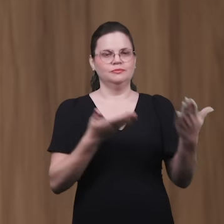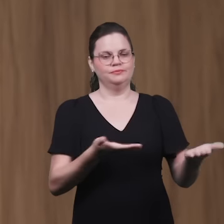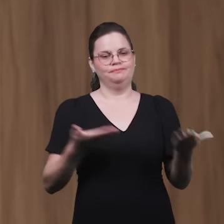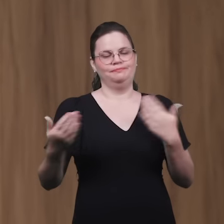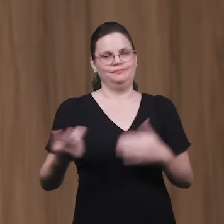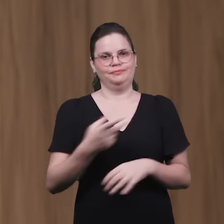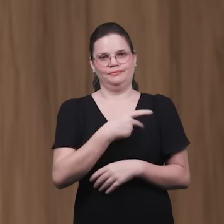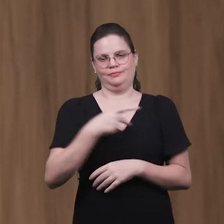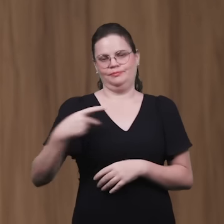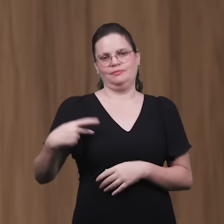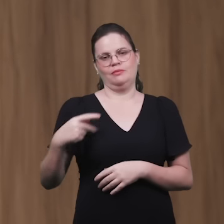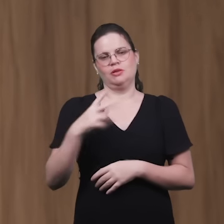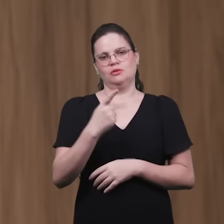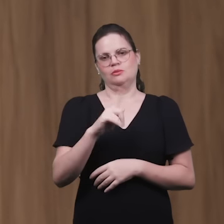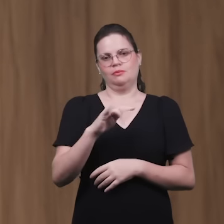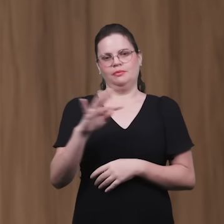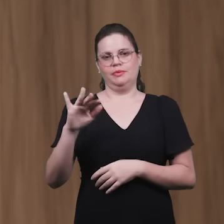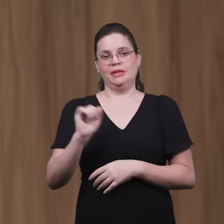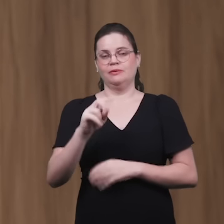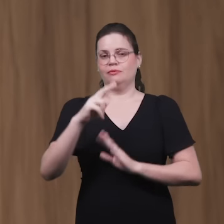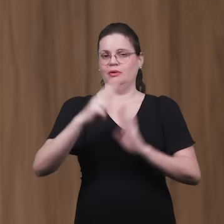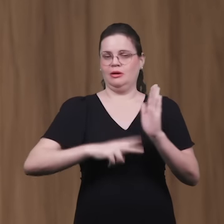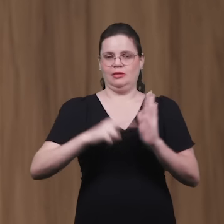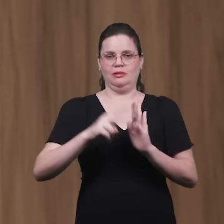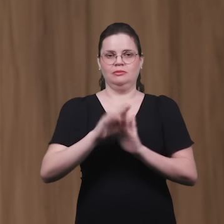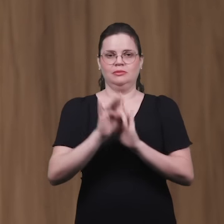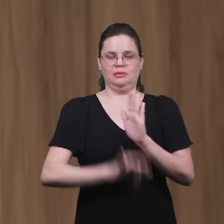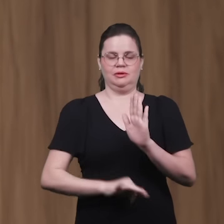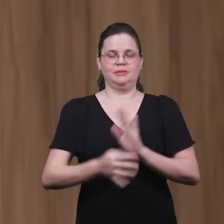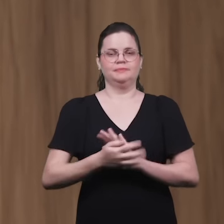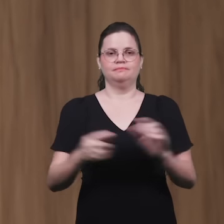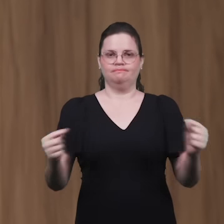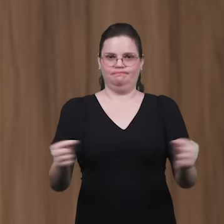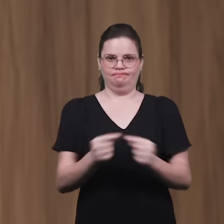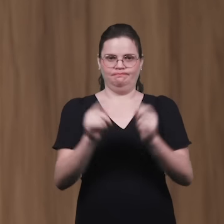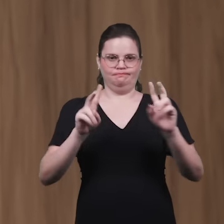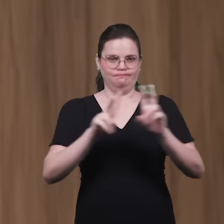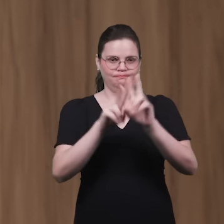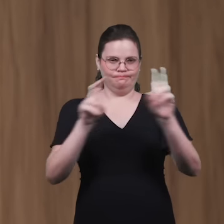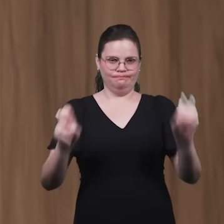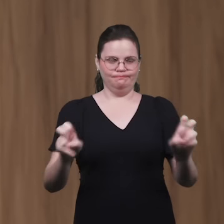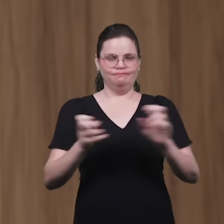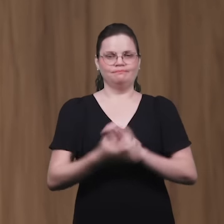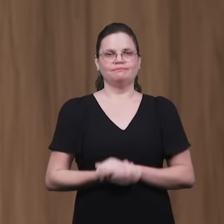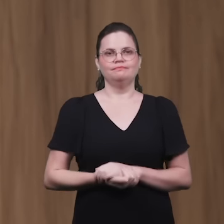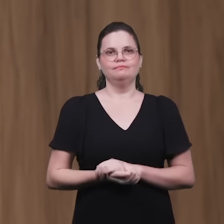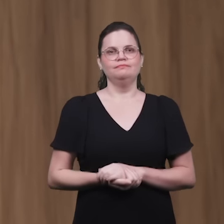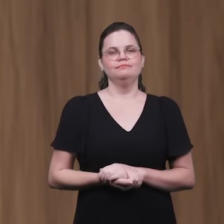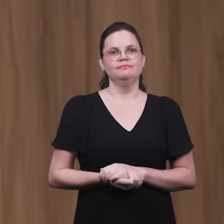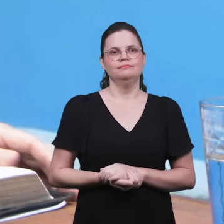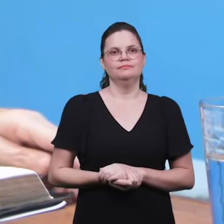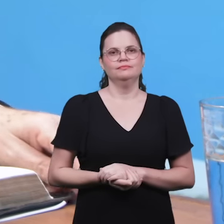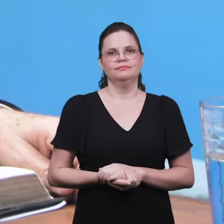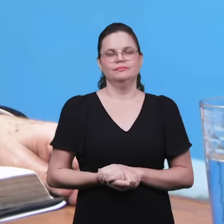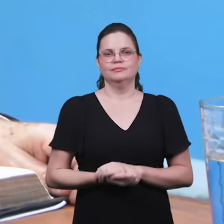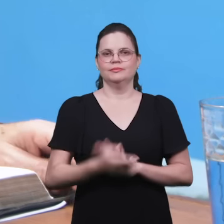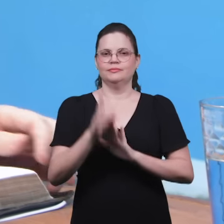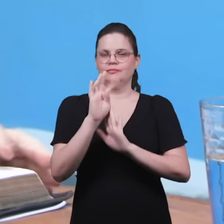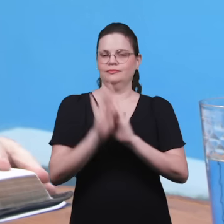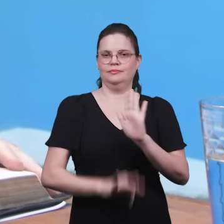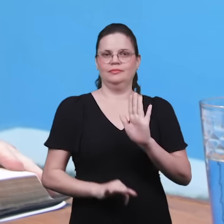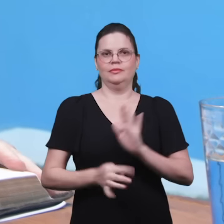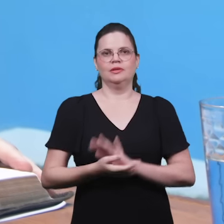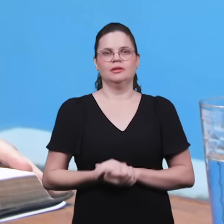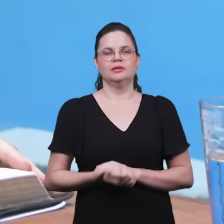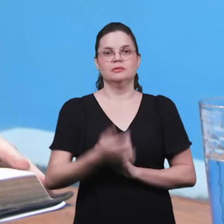o pastor Luiz Fernando para ler um texto da palavra do Senhor relacionado a este assunto, para servir de base para nós aqui hoje. O texto,